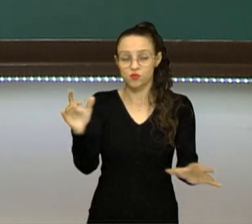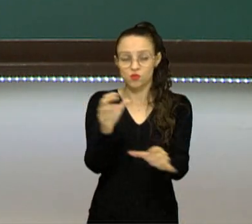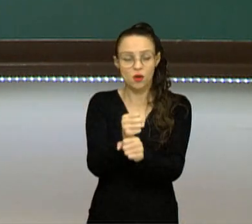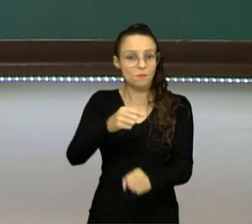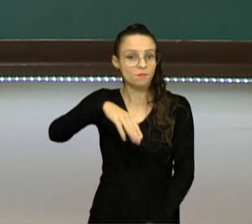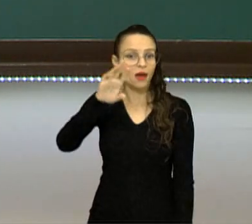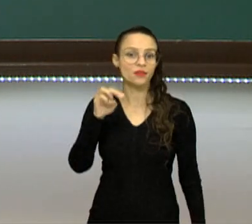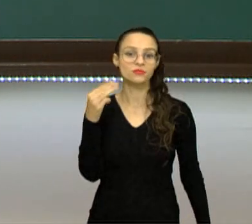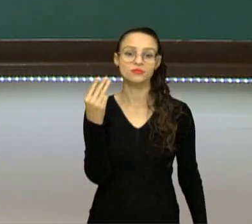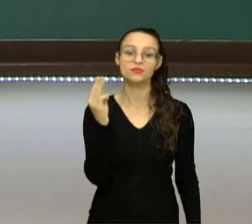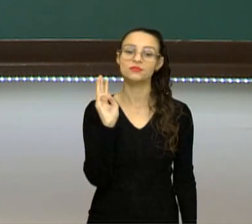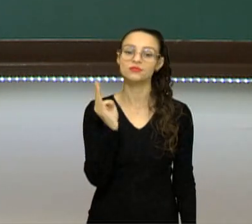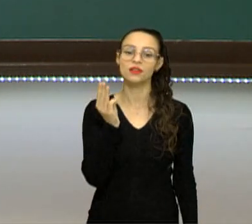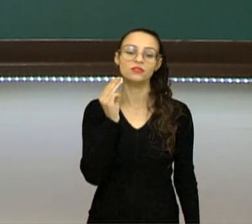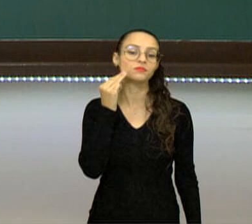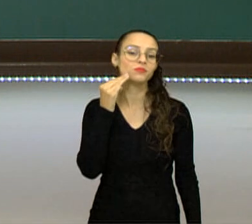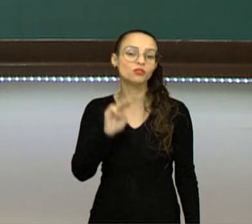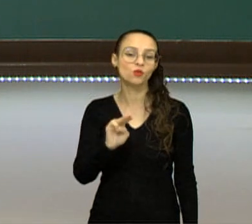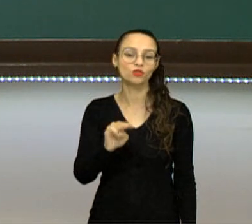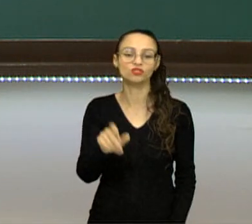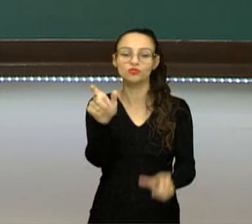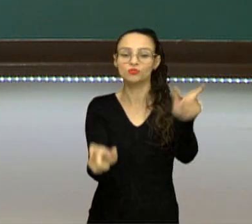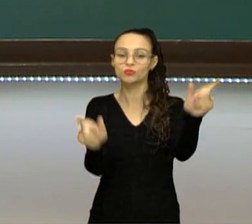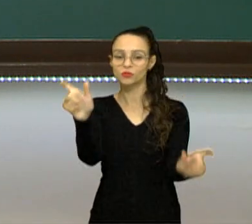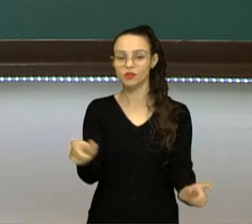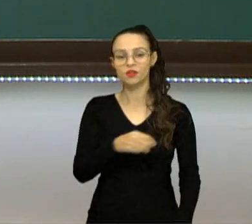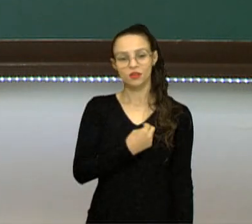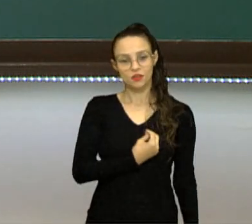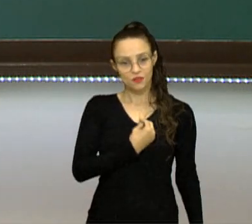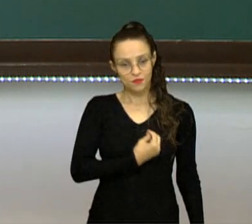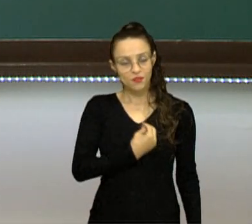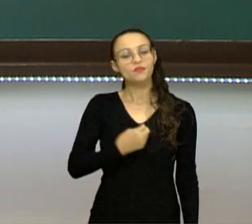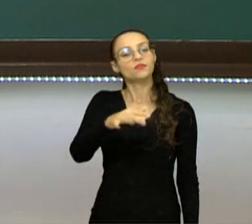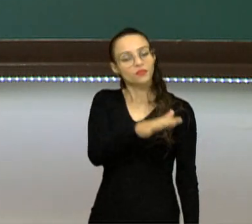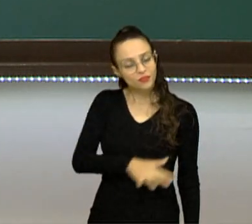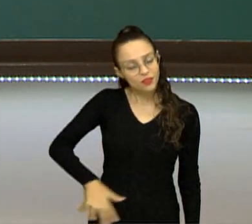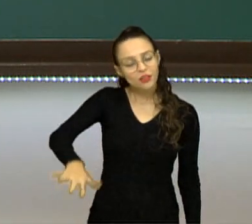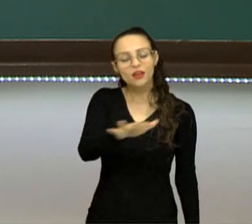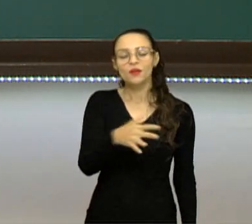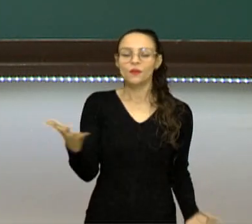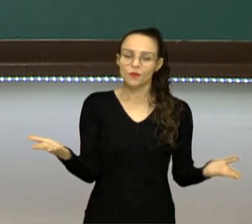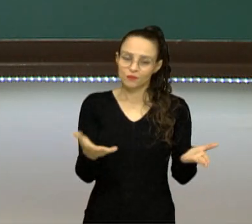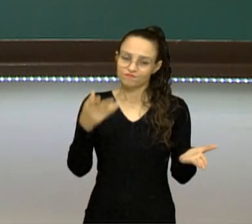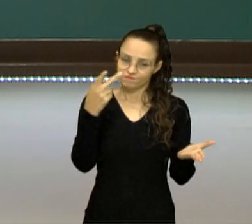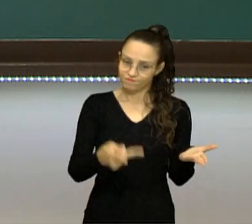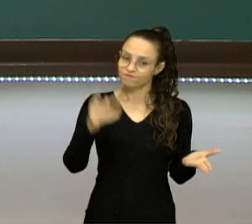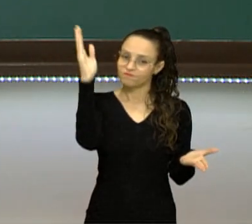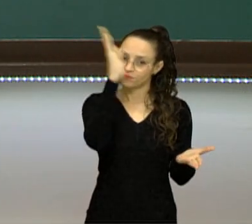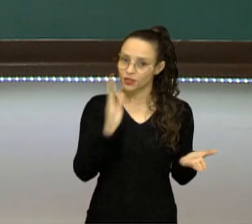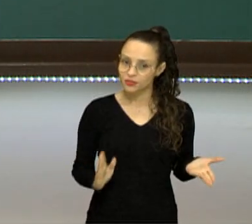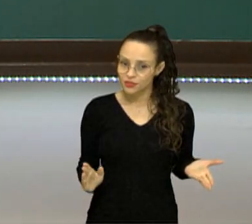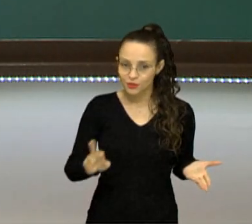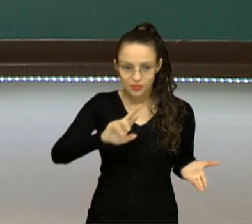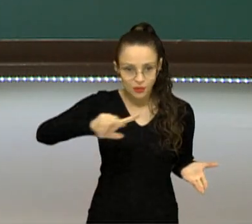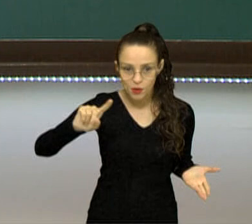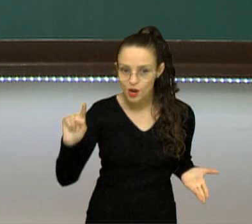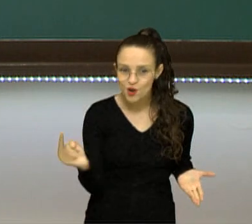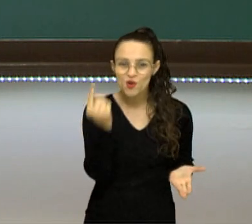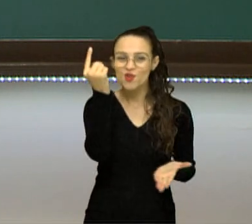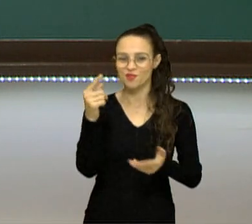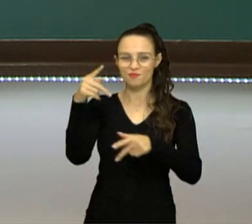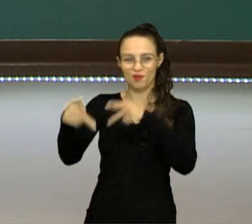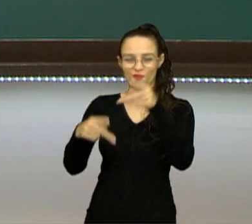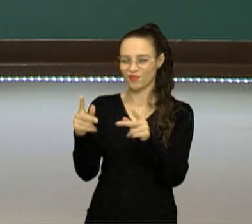certeza. Milhões de pessoas que viviam no que chamamos hoje de Brasil. E não era um único povo,